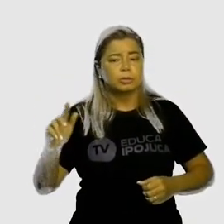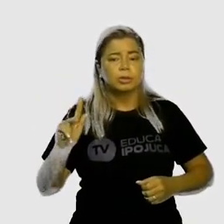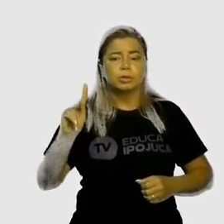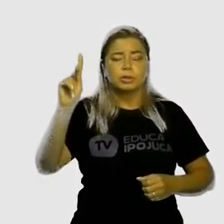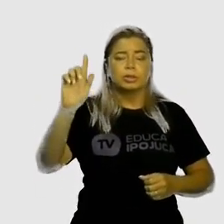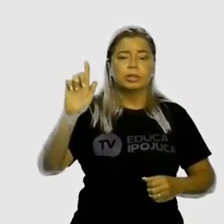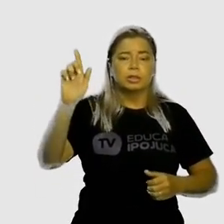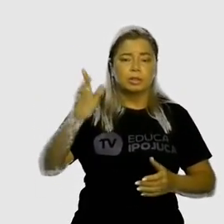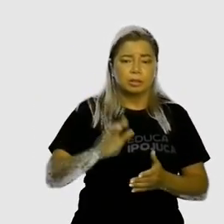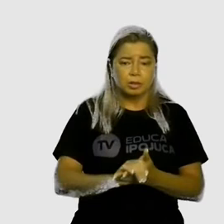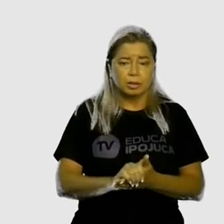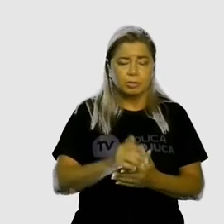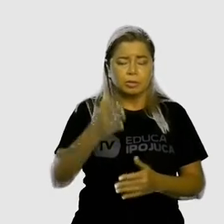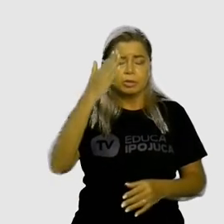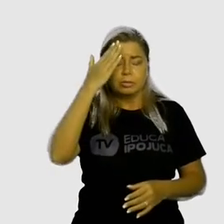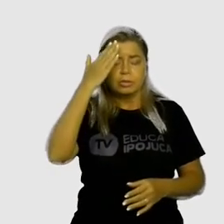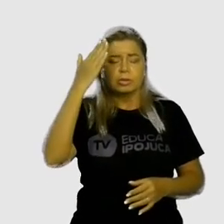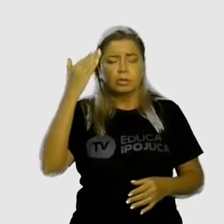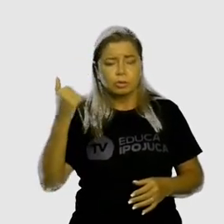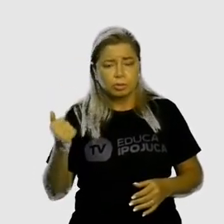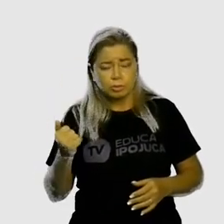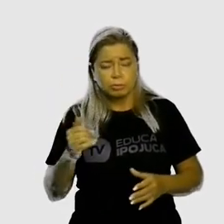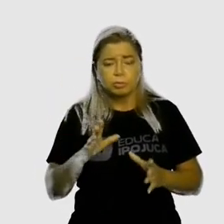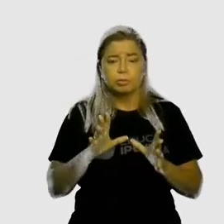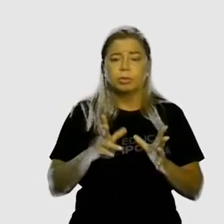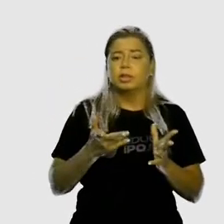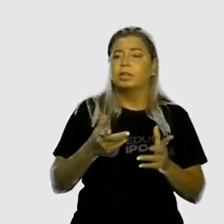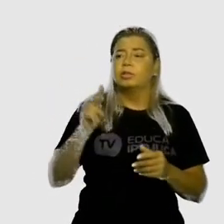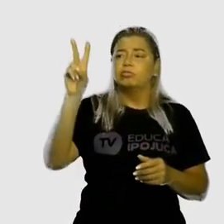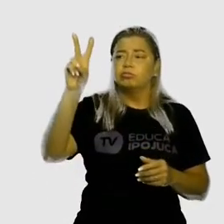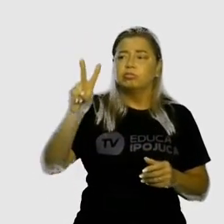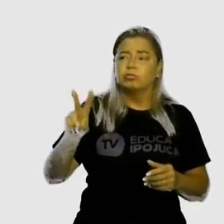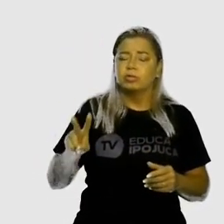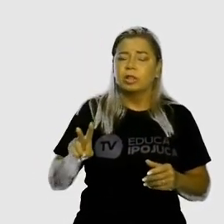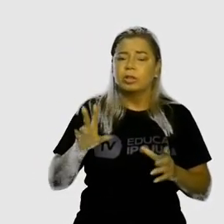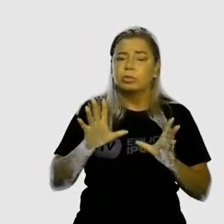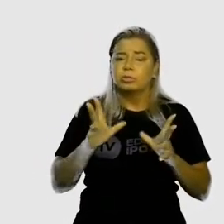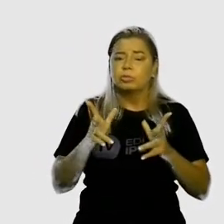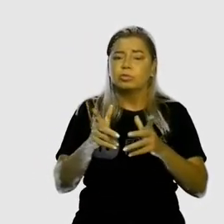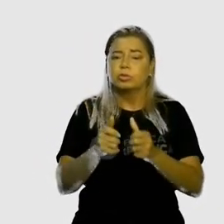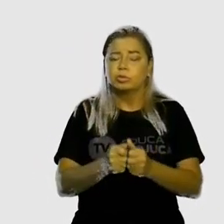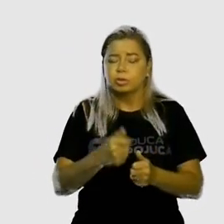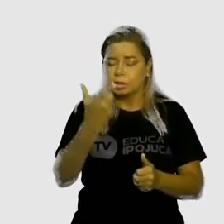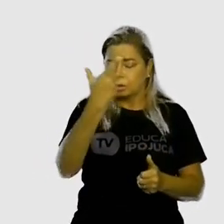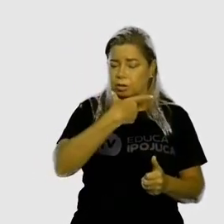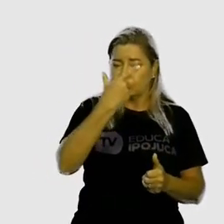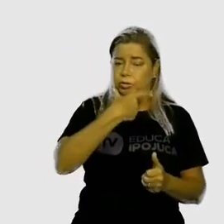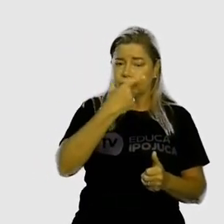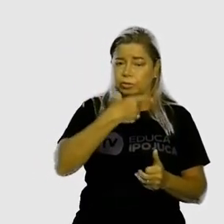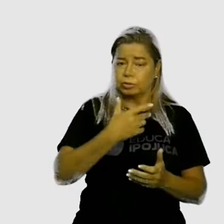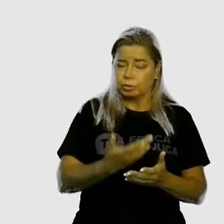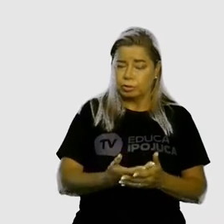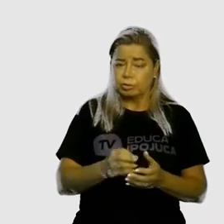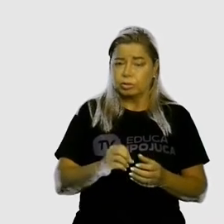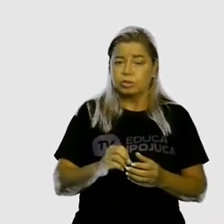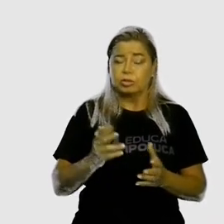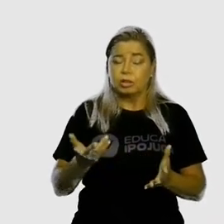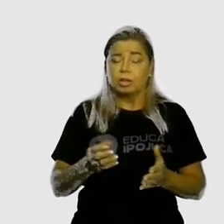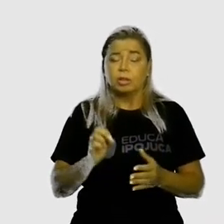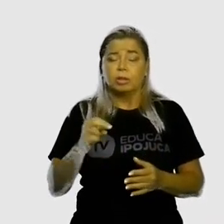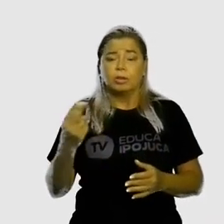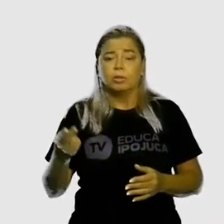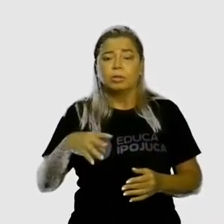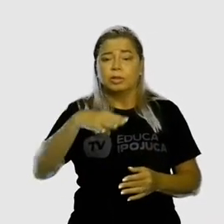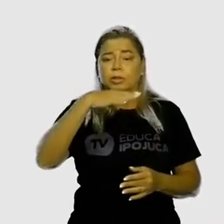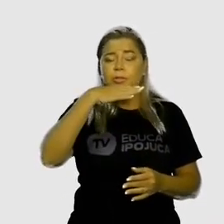qual o valor de todas as frutas, exceto os 13.740 quilogramas de manga do verão, então o